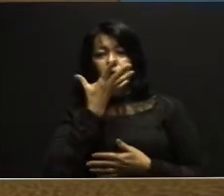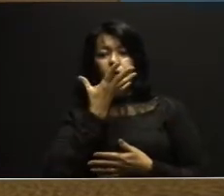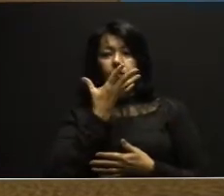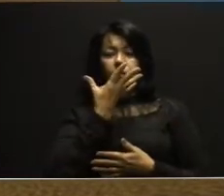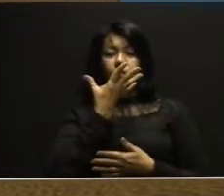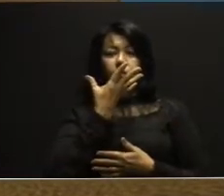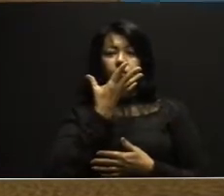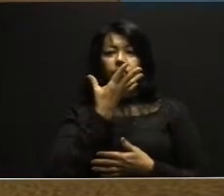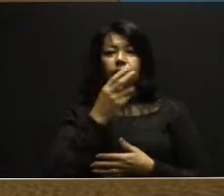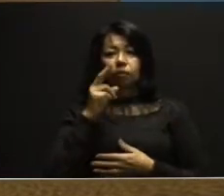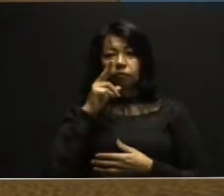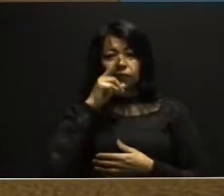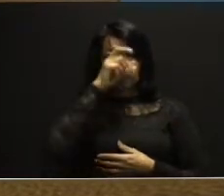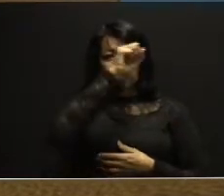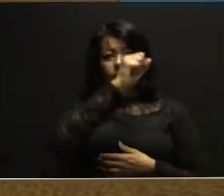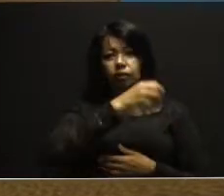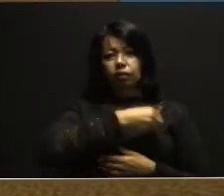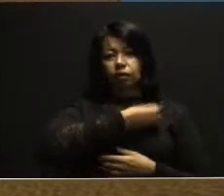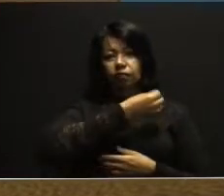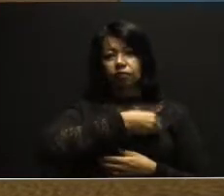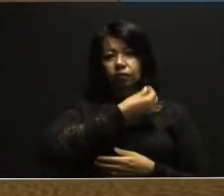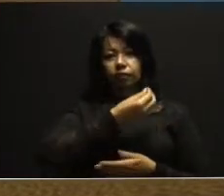que vai fortalecer a sua vida.